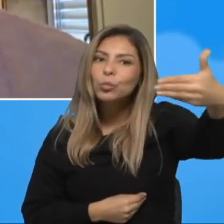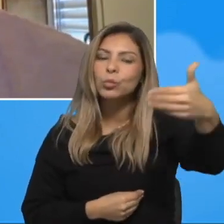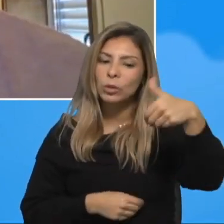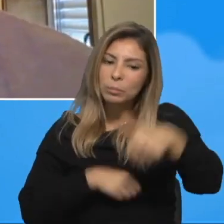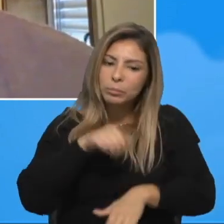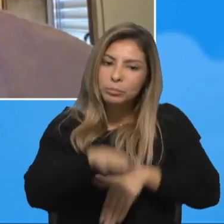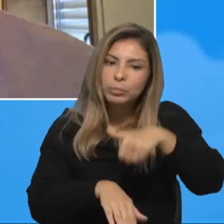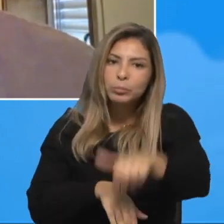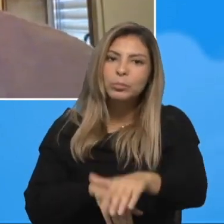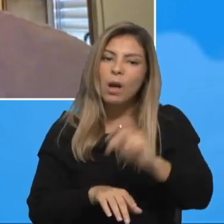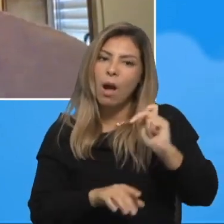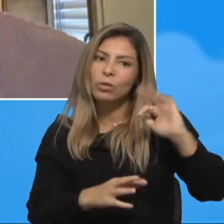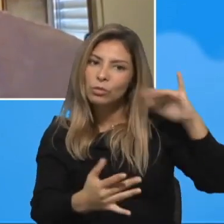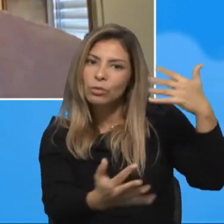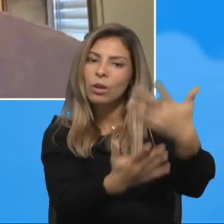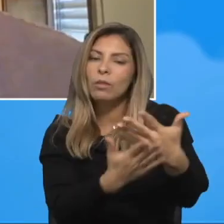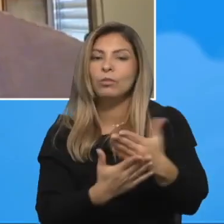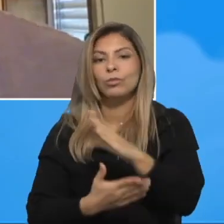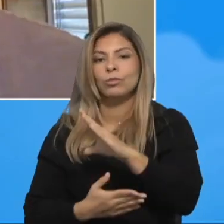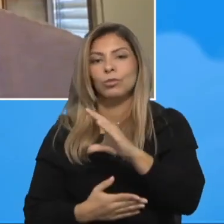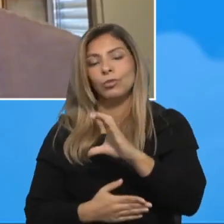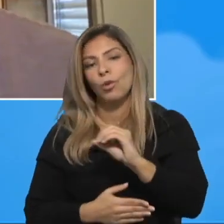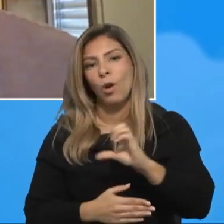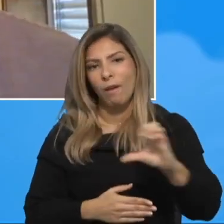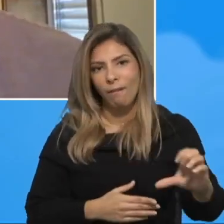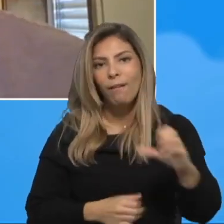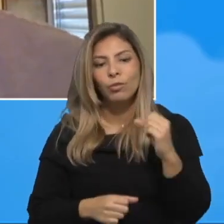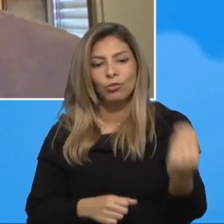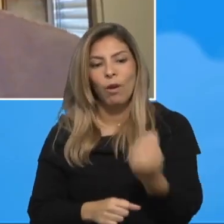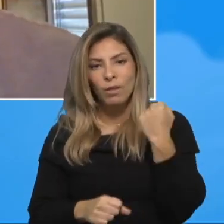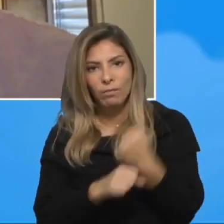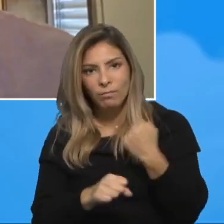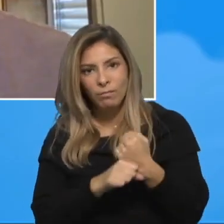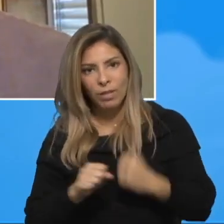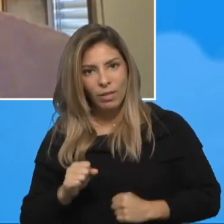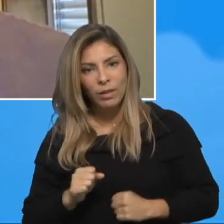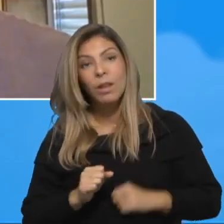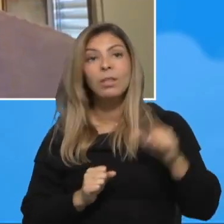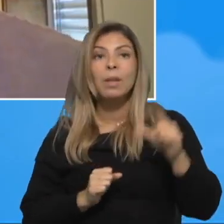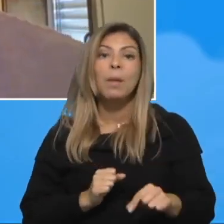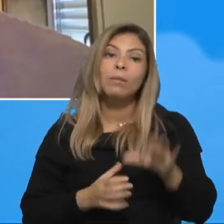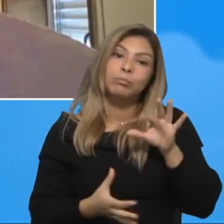próximos anos da Juventude Operária Católica e procurar continuar a atualizar este ver, julgar e agir.